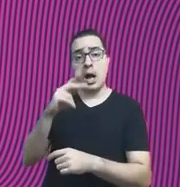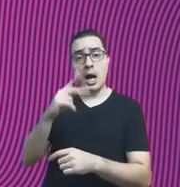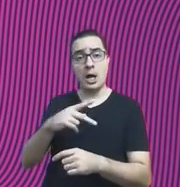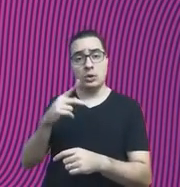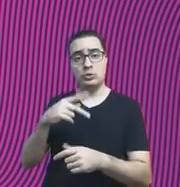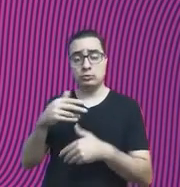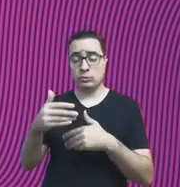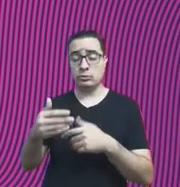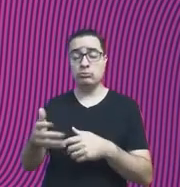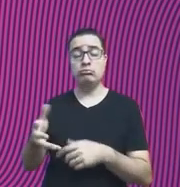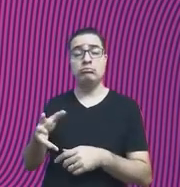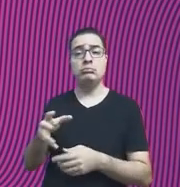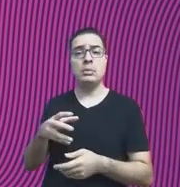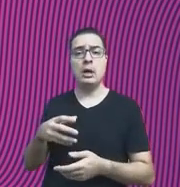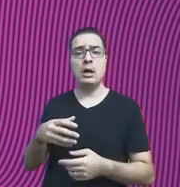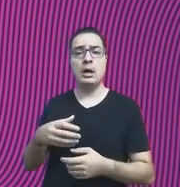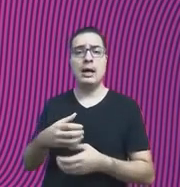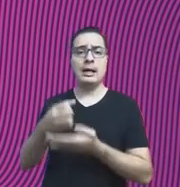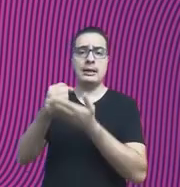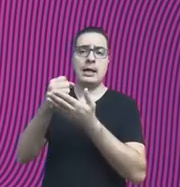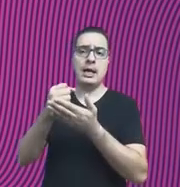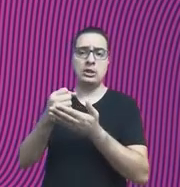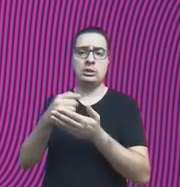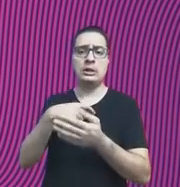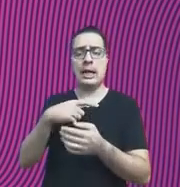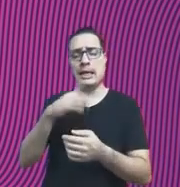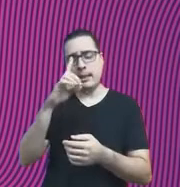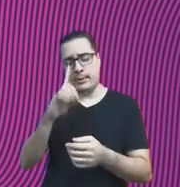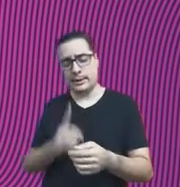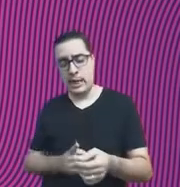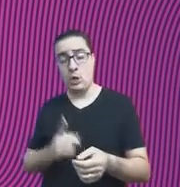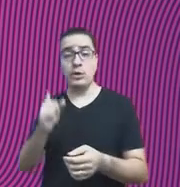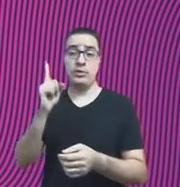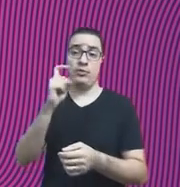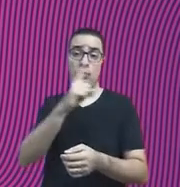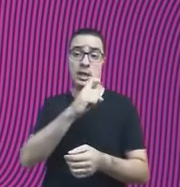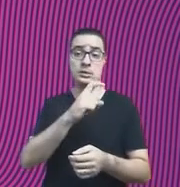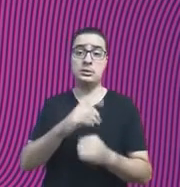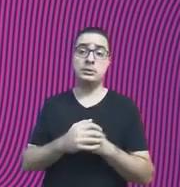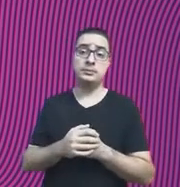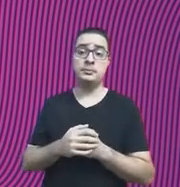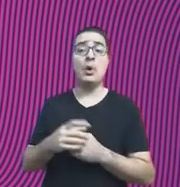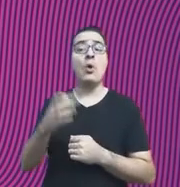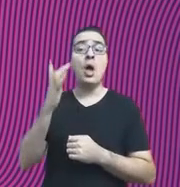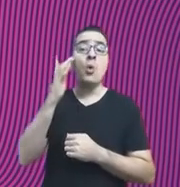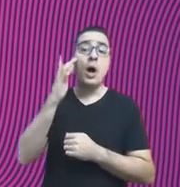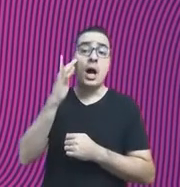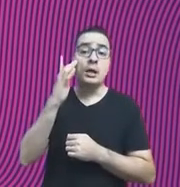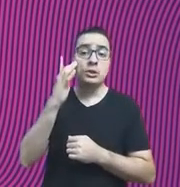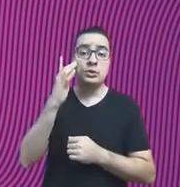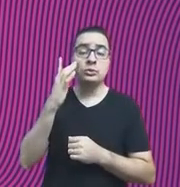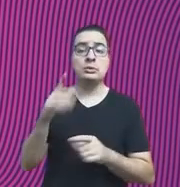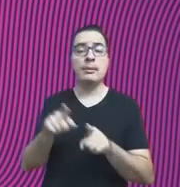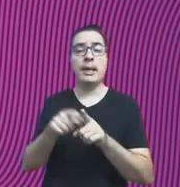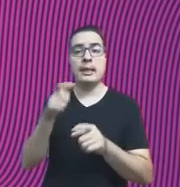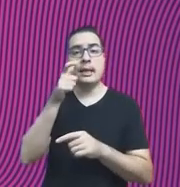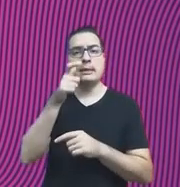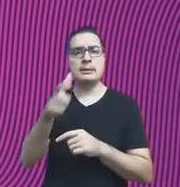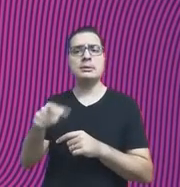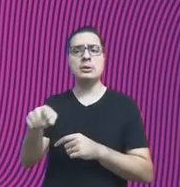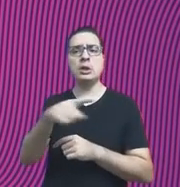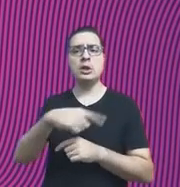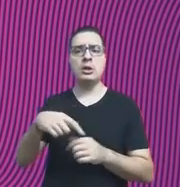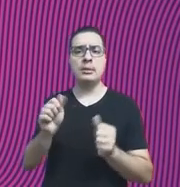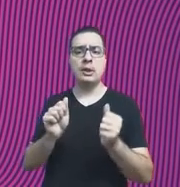na questão da depressão e da dificuldade. Então, eu acho que é interessante que a gente acaba juntando os